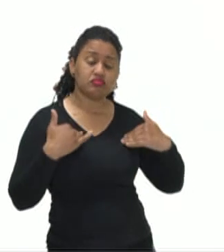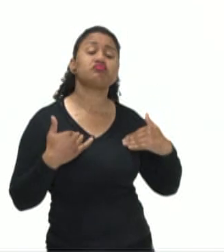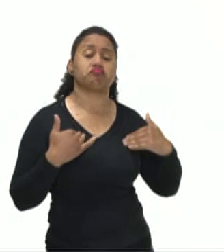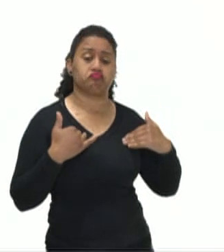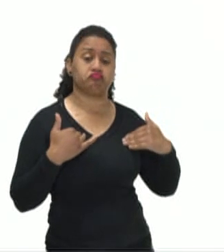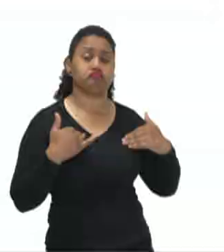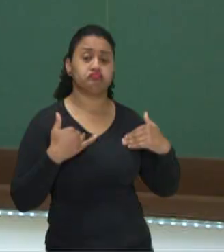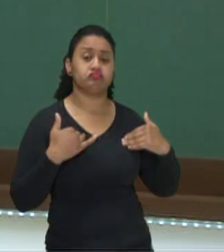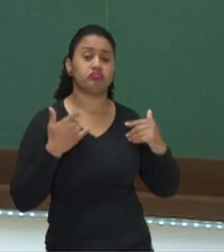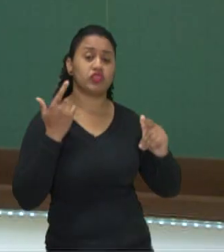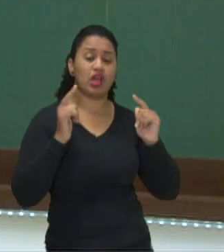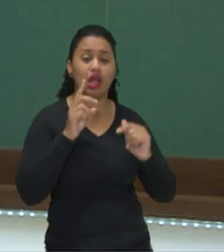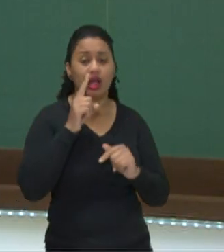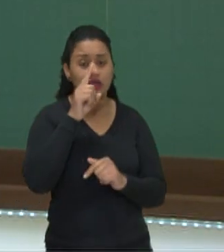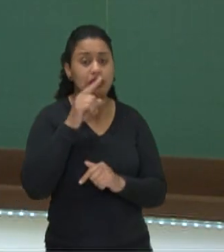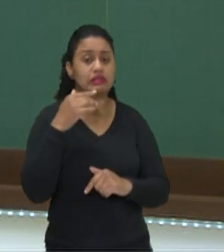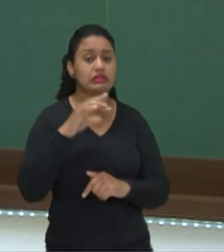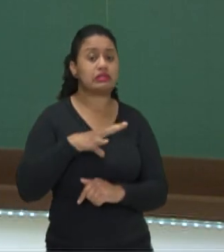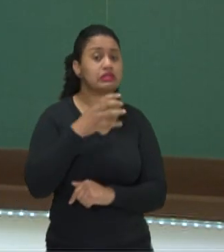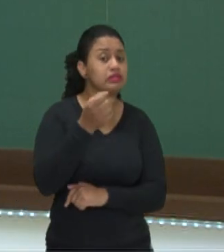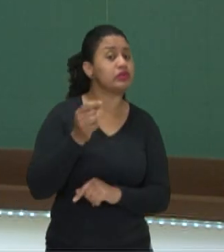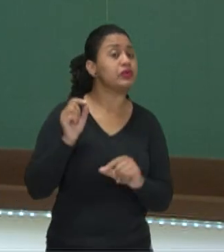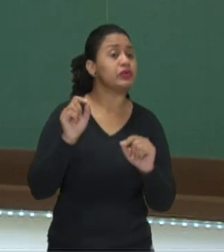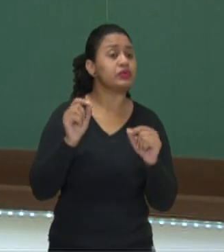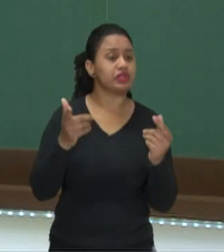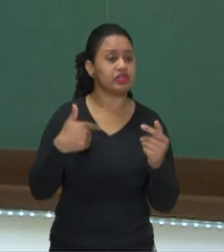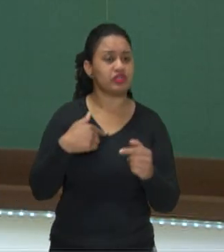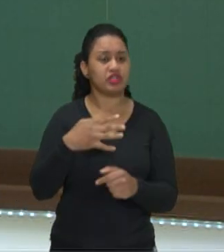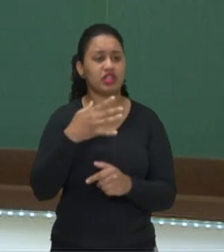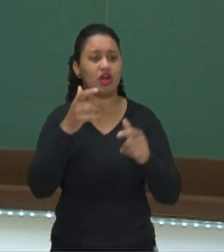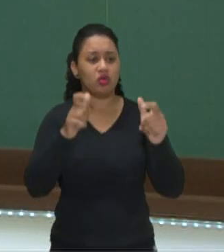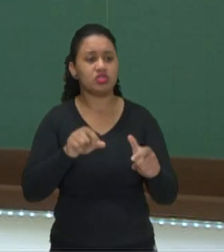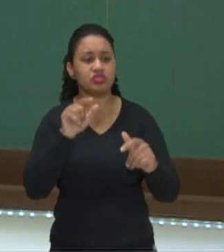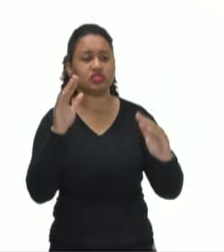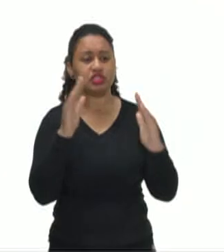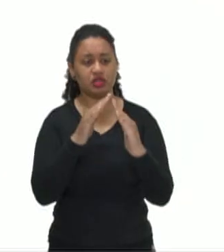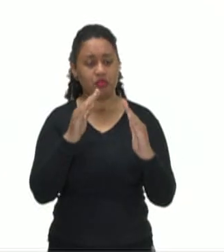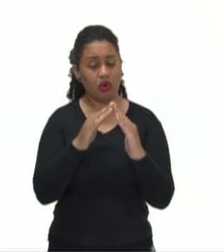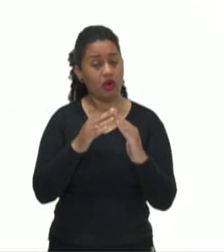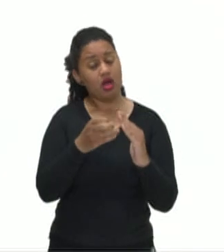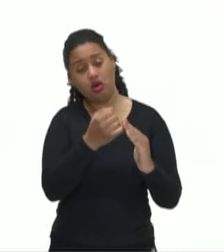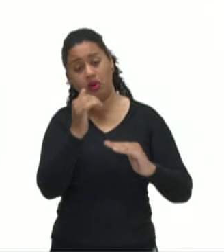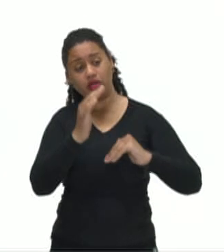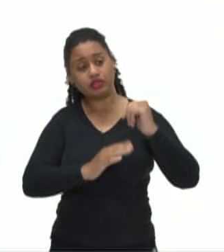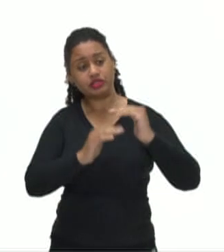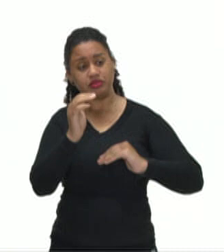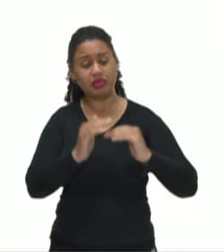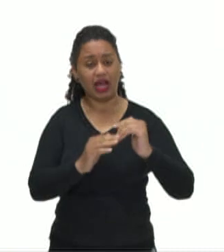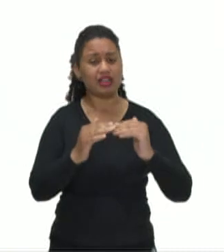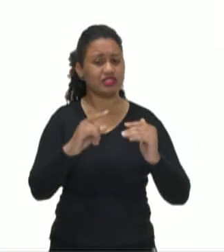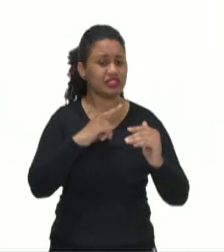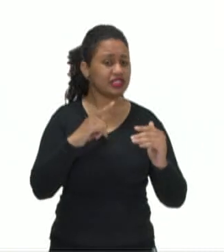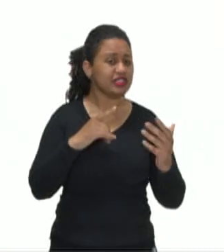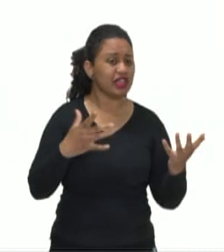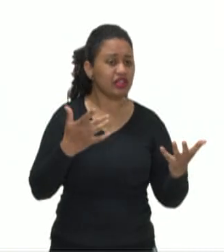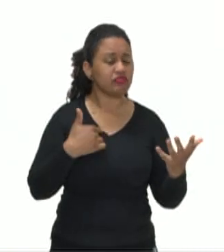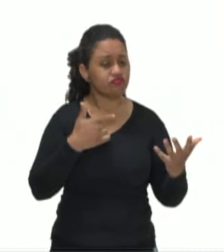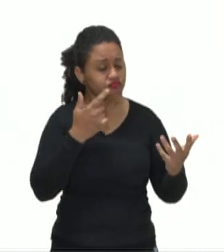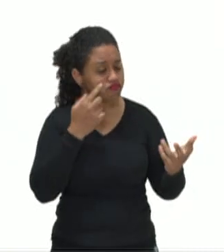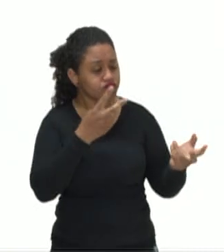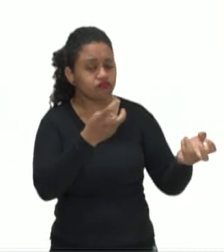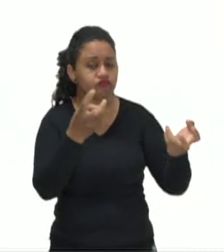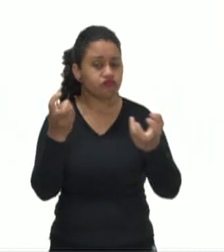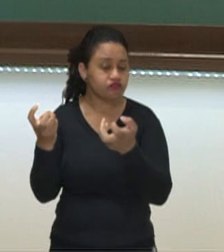aventura? Vocês já ouviram falar? Na região onde você vive, quais as práticas corporais de aventura que são